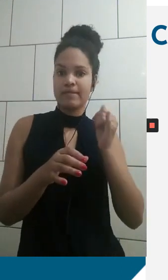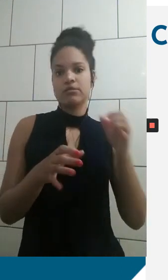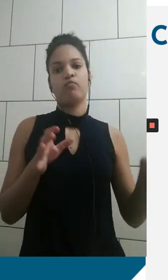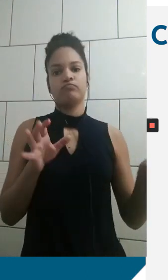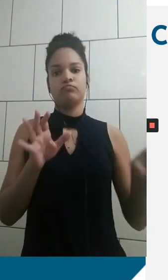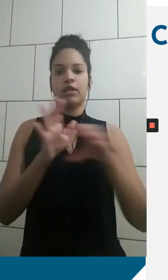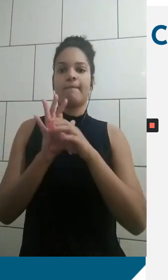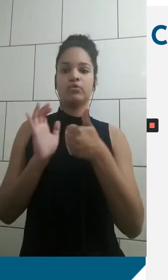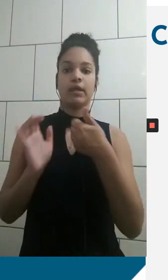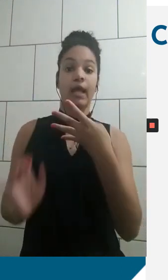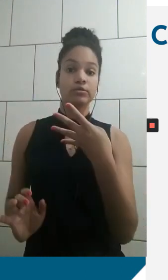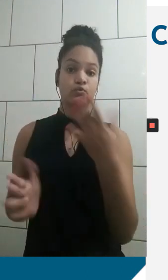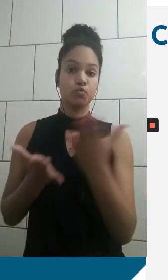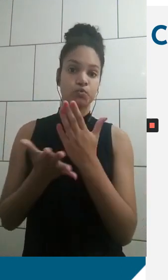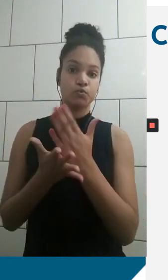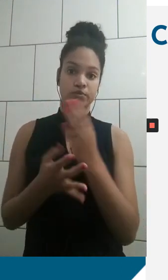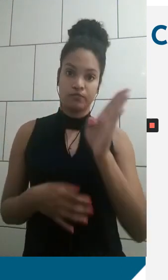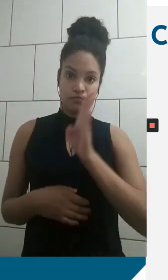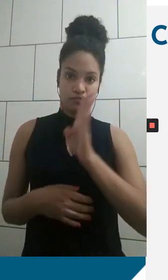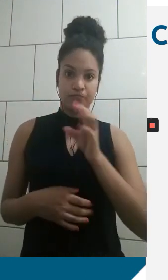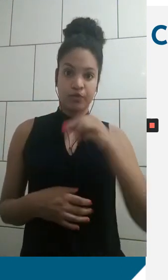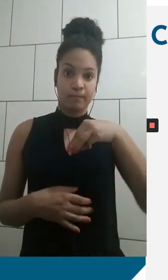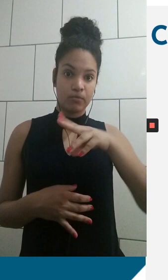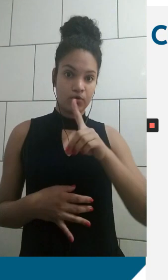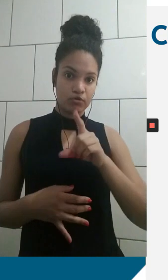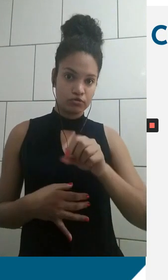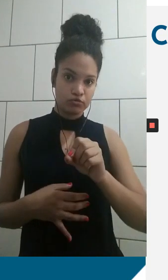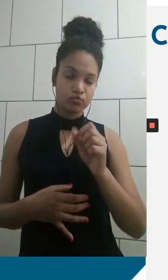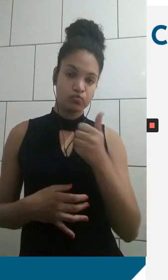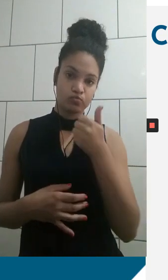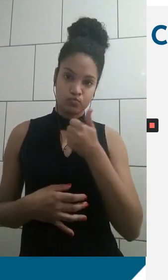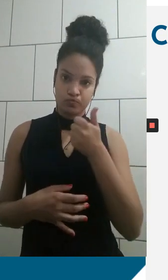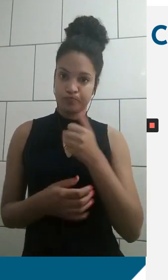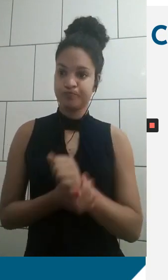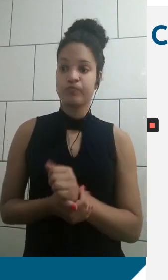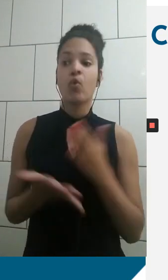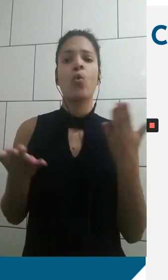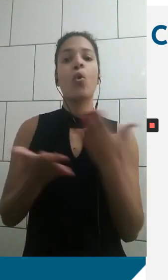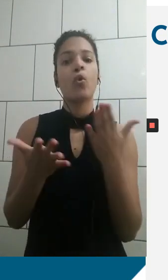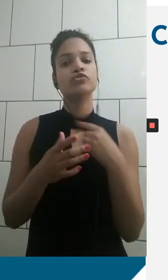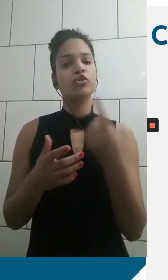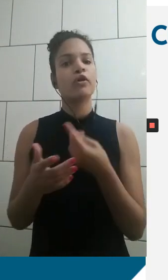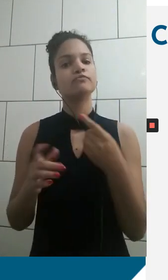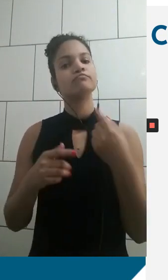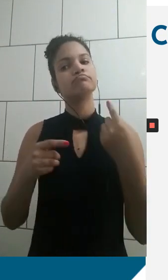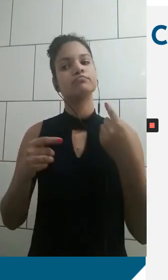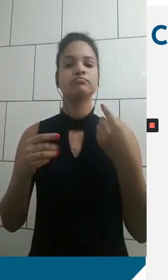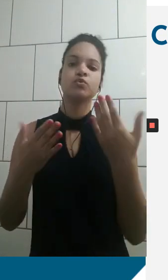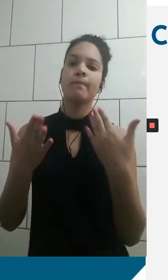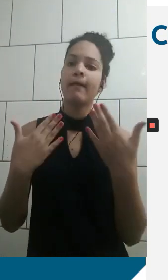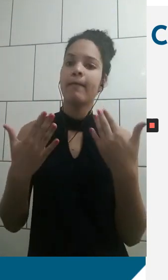1. Então, nós vamos hoje discutir um pouquinho alguns fundamentos sobre as enzimas, para